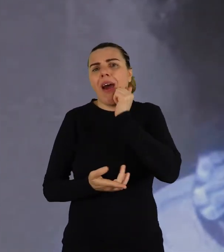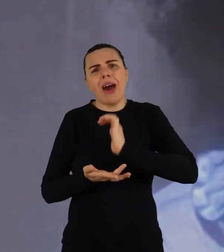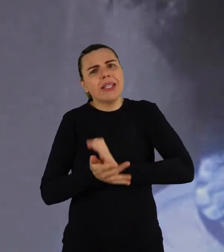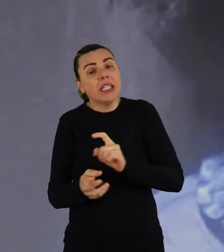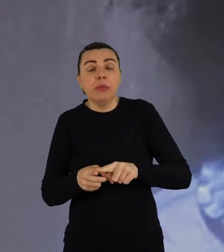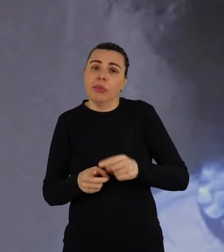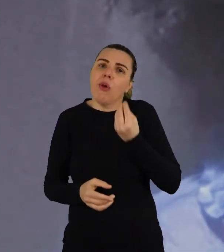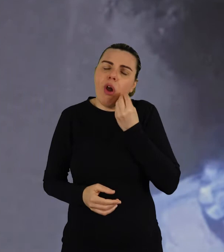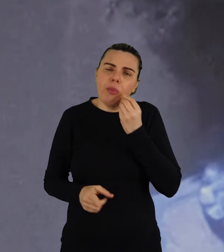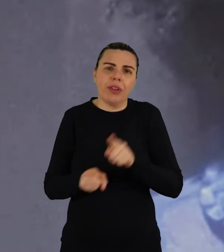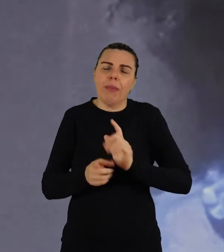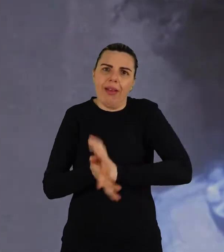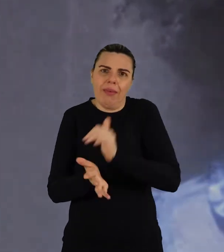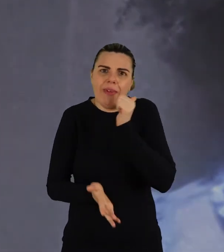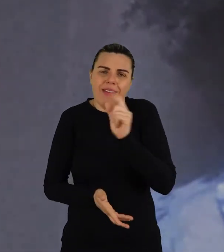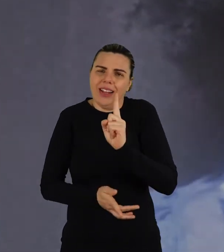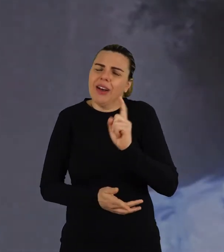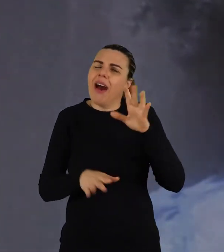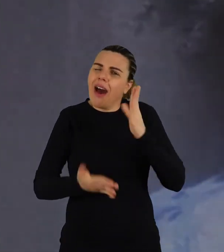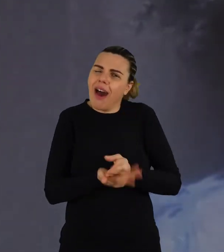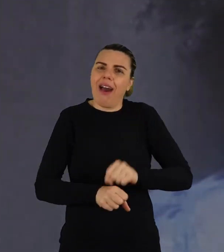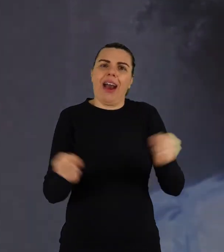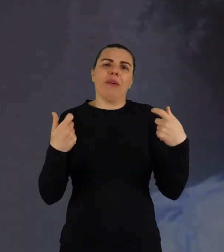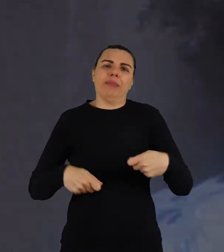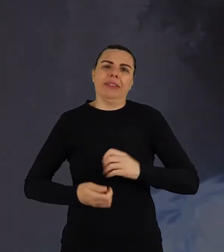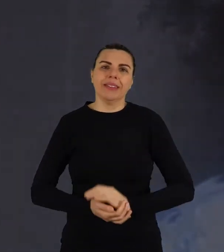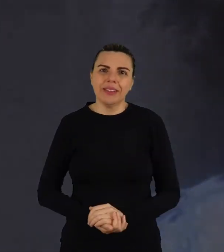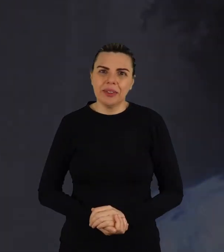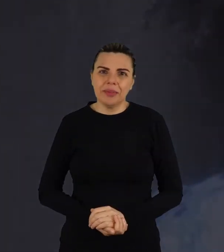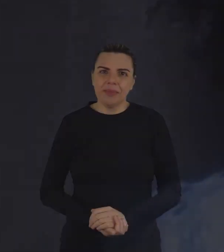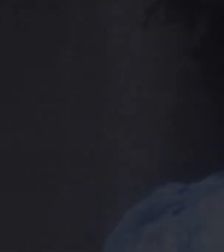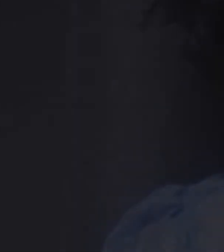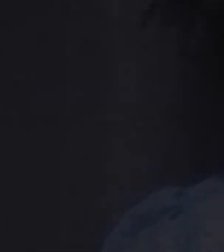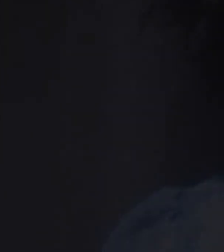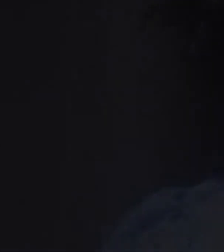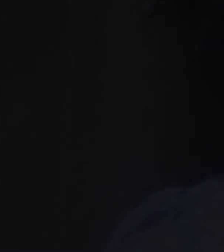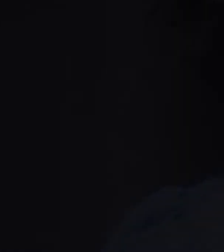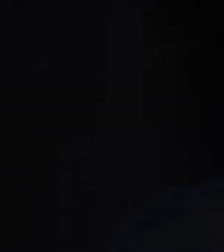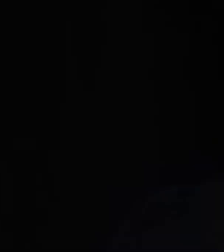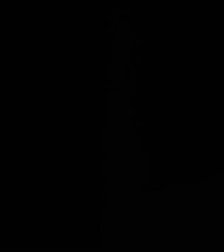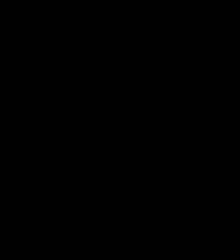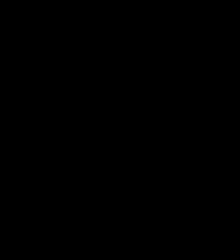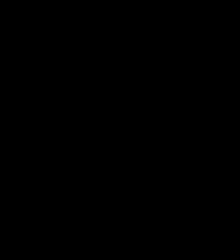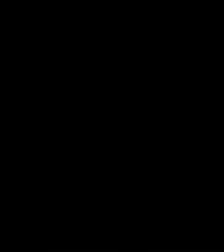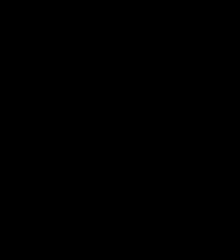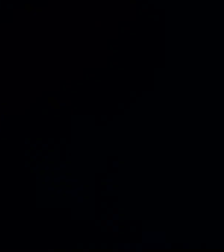muito menos feminicídio. Ela nos olha, séria. A tela escurece.